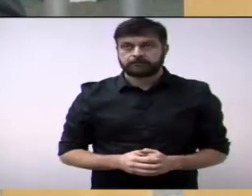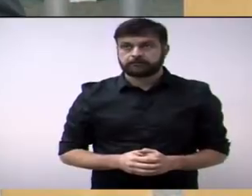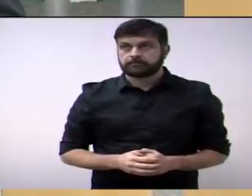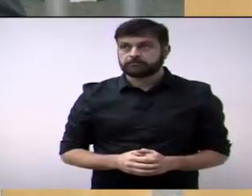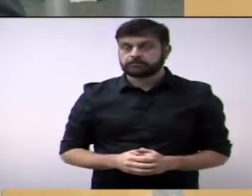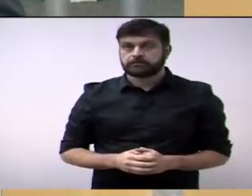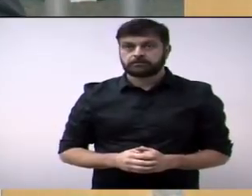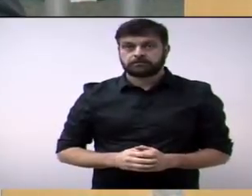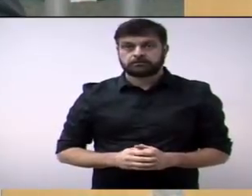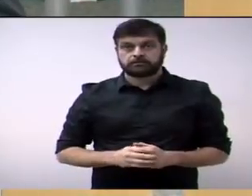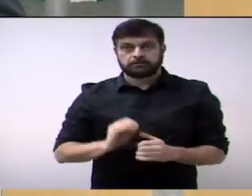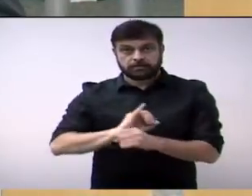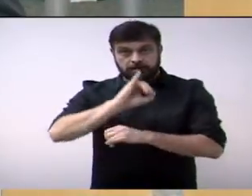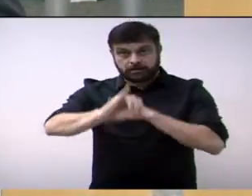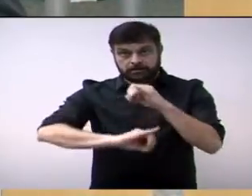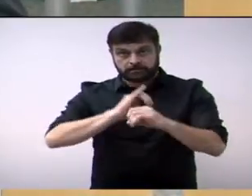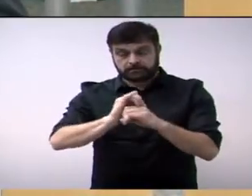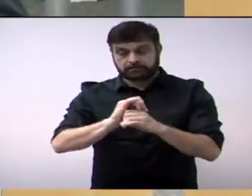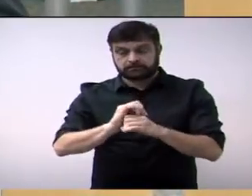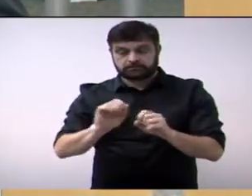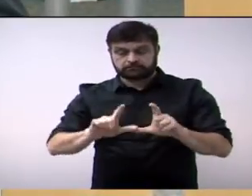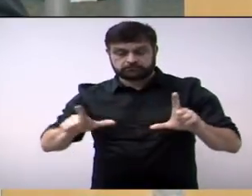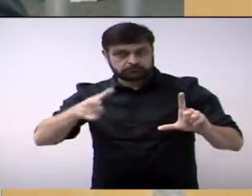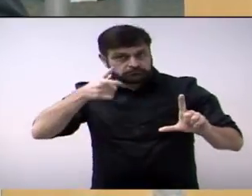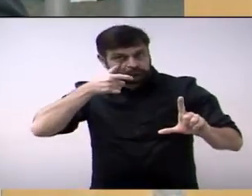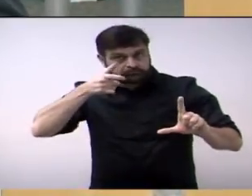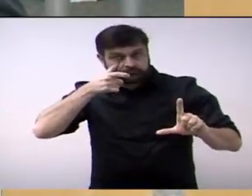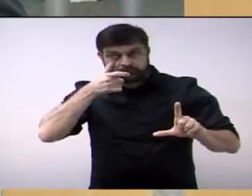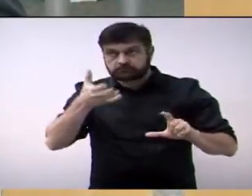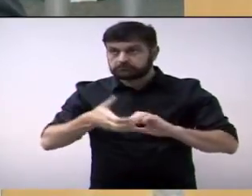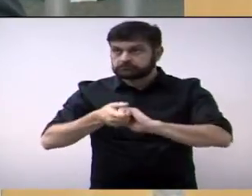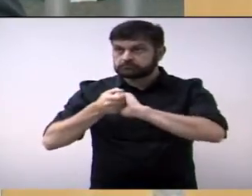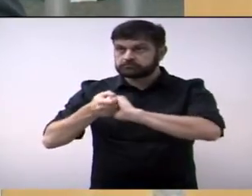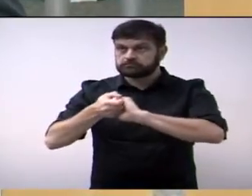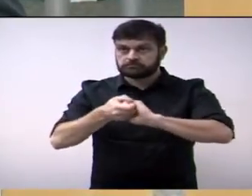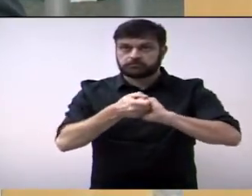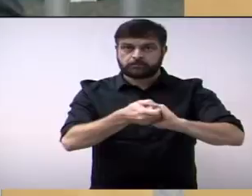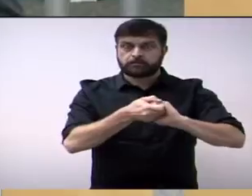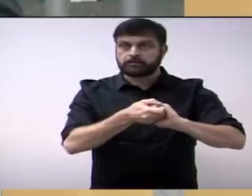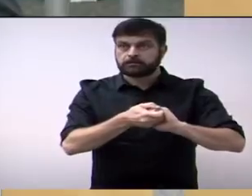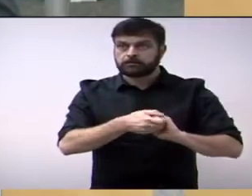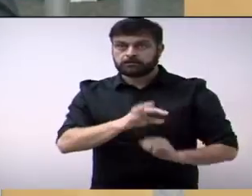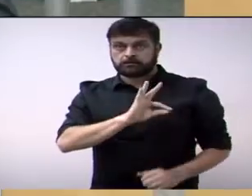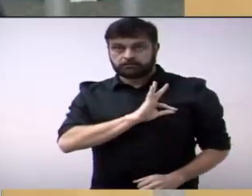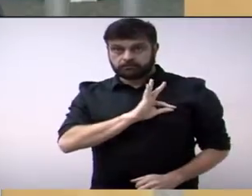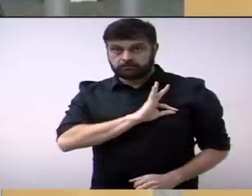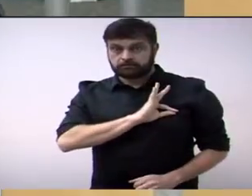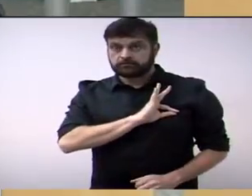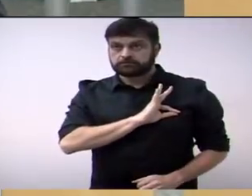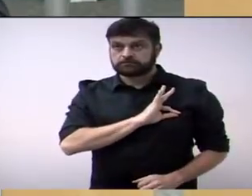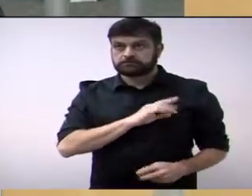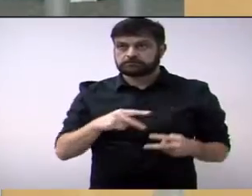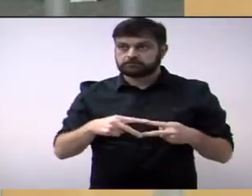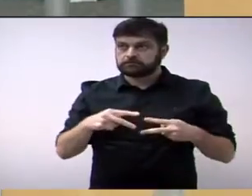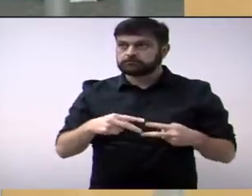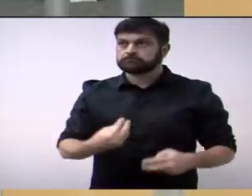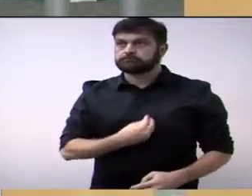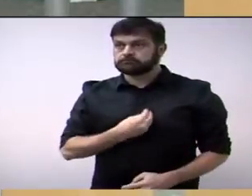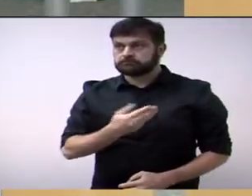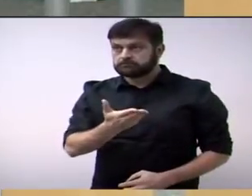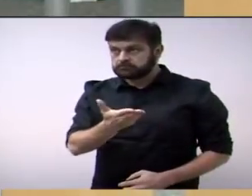população que nos assiste pela internet, quero aqui cumprimentar também a Guarda Municipal de Paulínia aqui